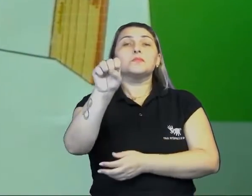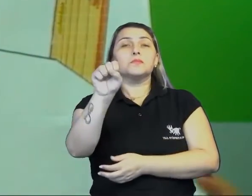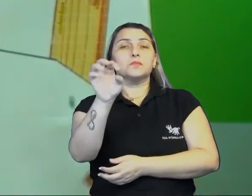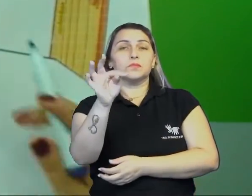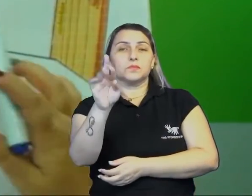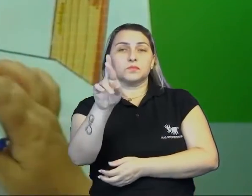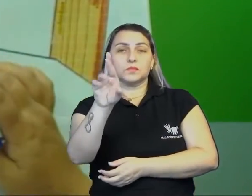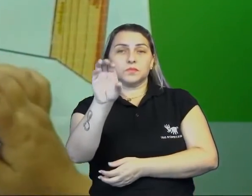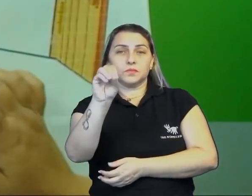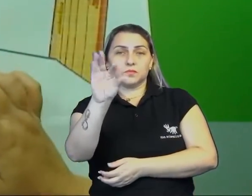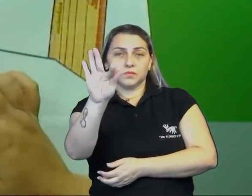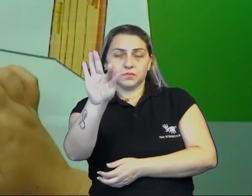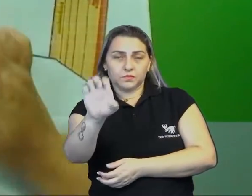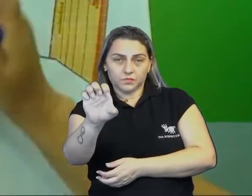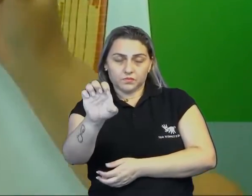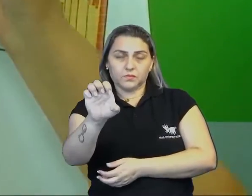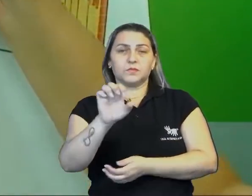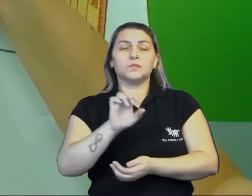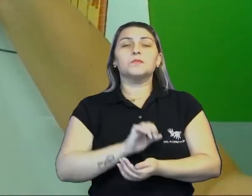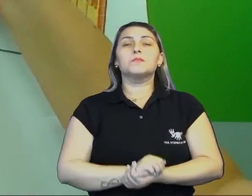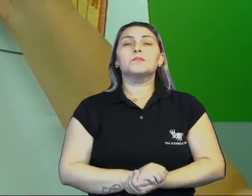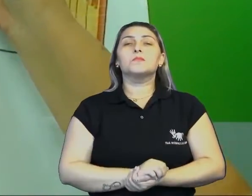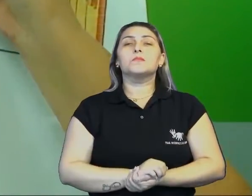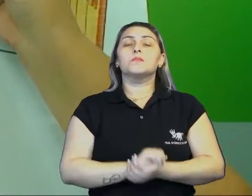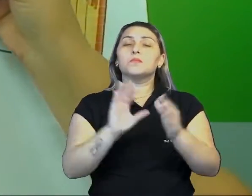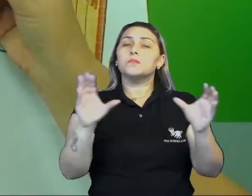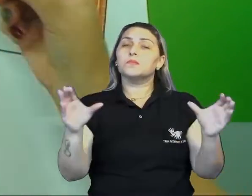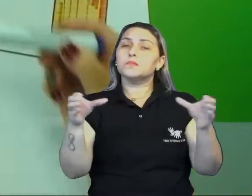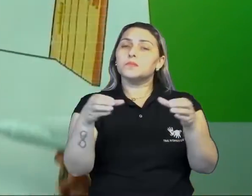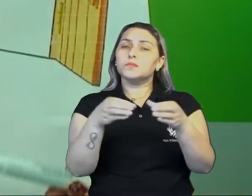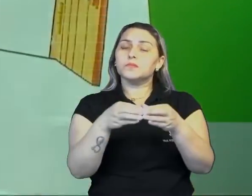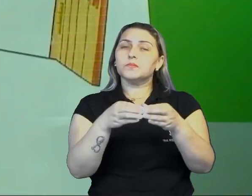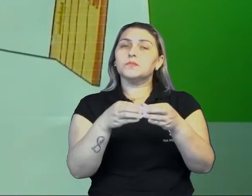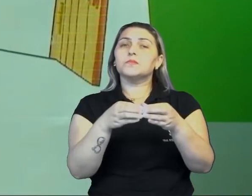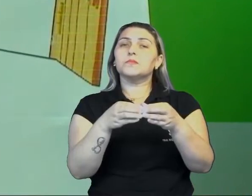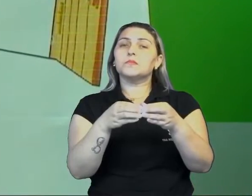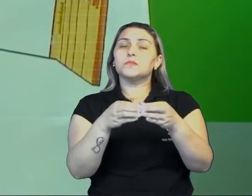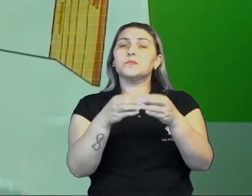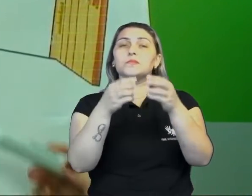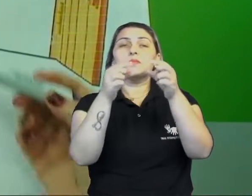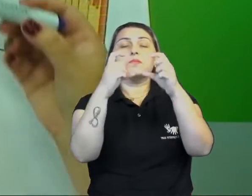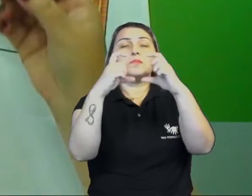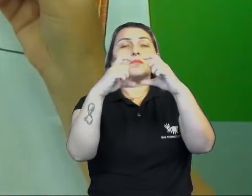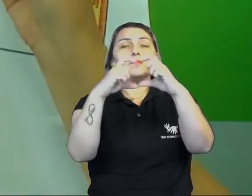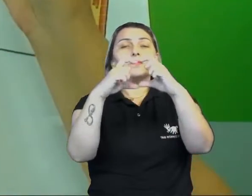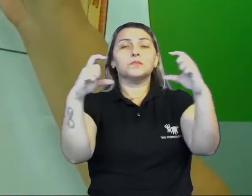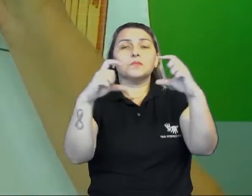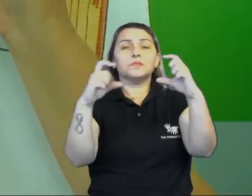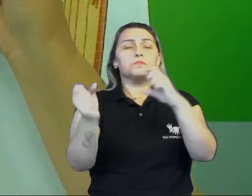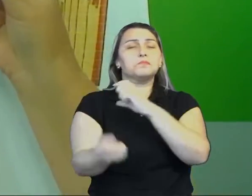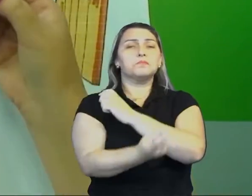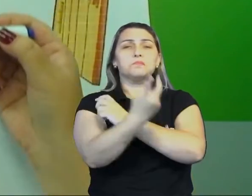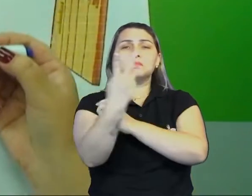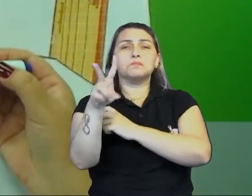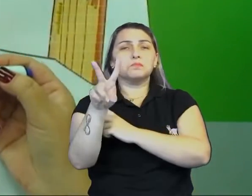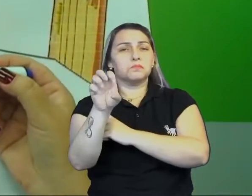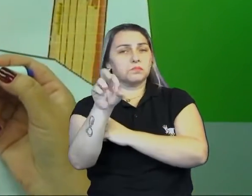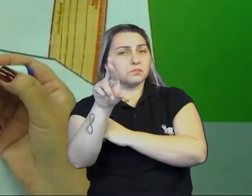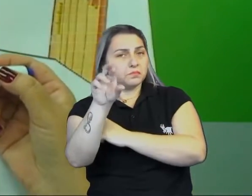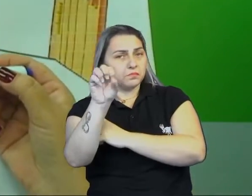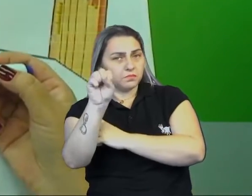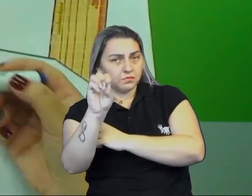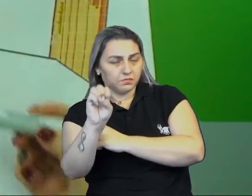estrofe. Então, aqui nós temos uma estrofe, que é o conjunto de versos. Vamos contar quantos versos